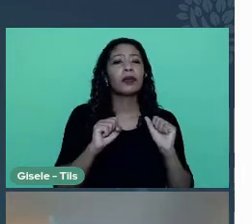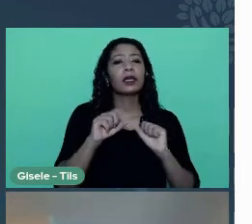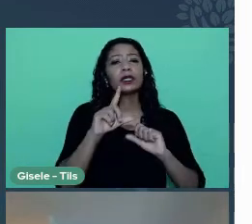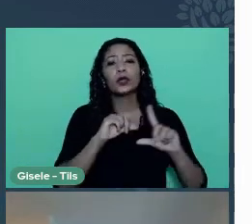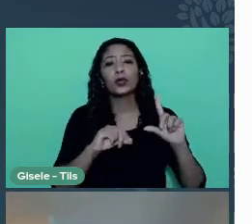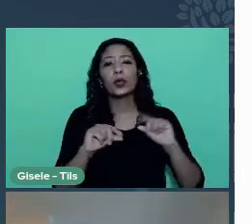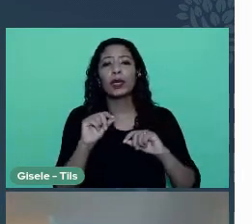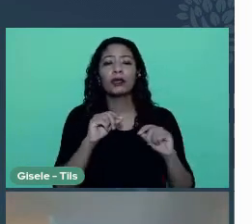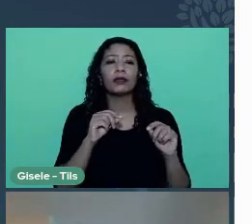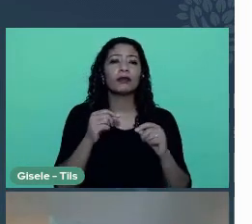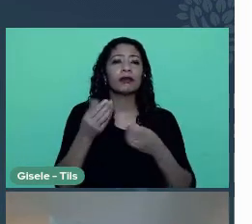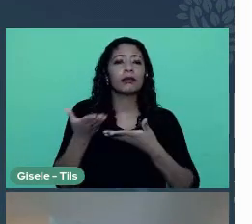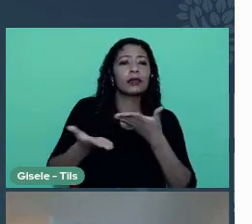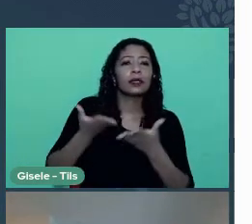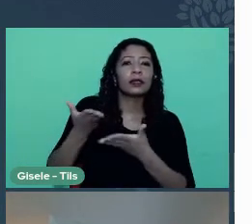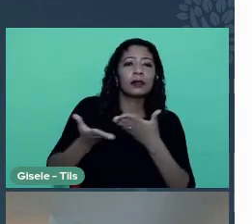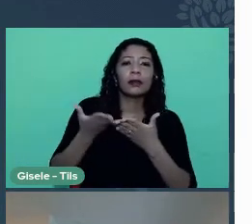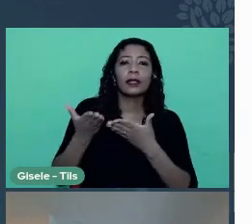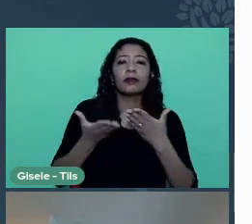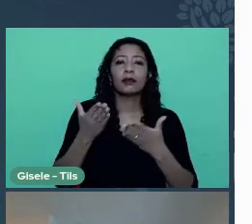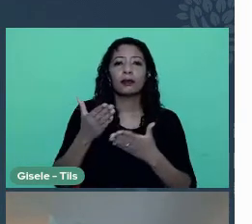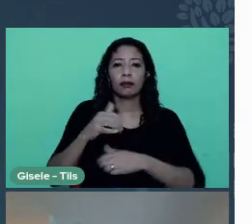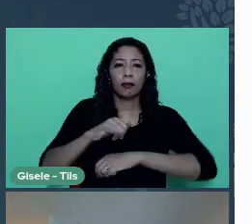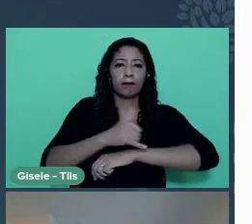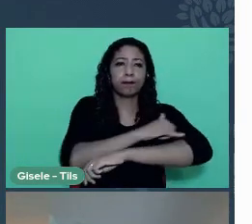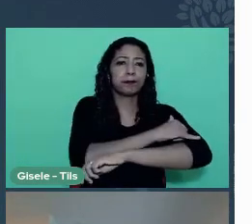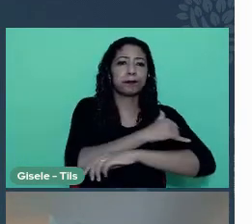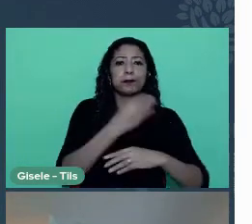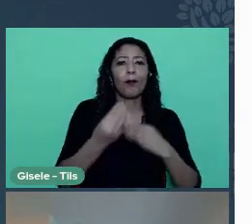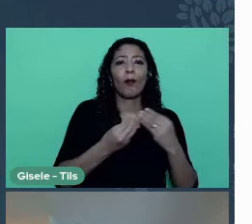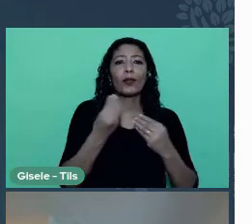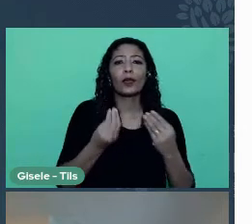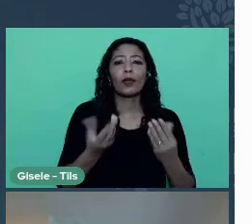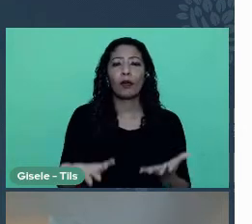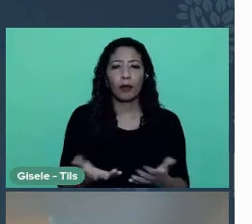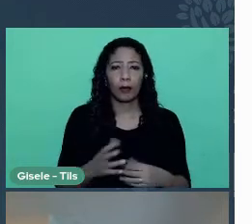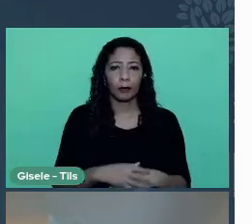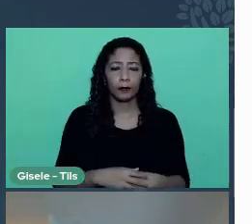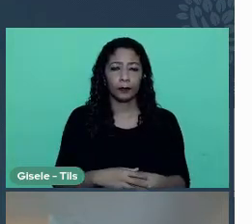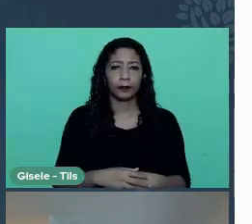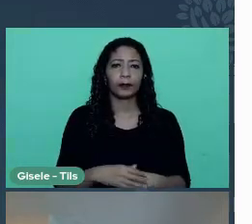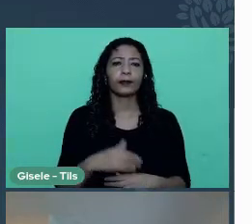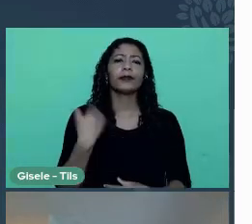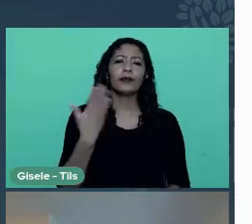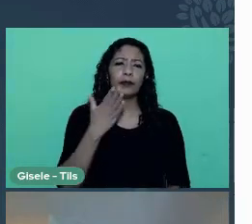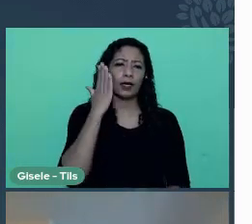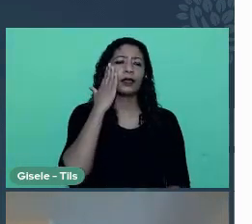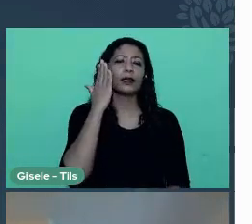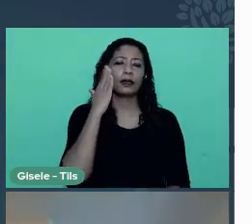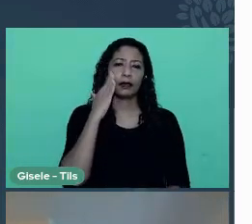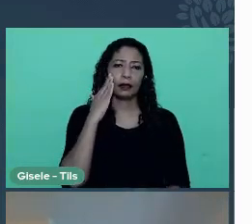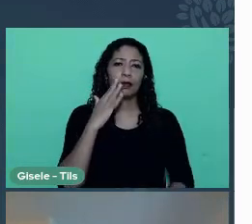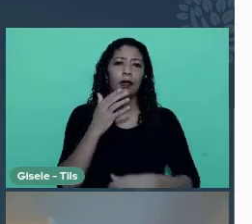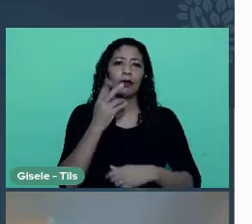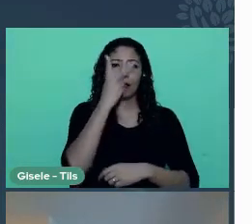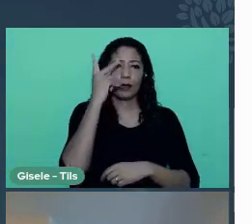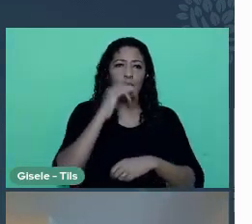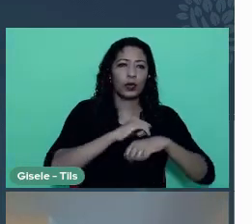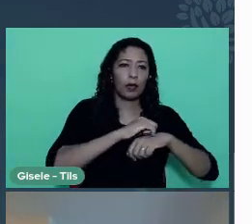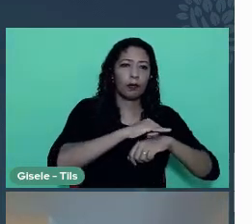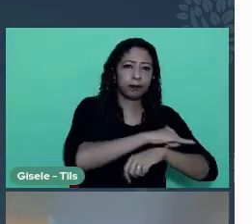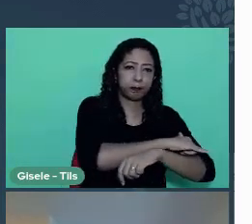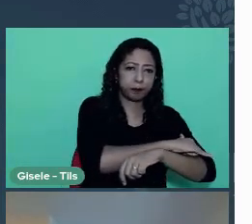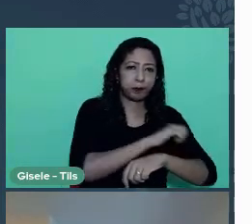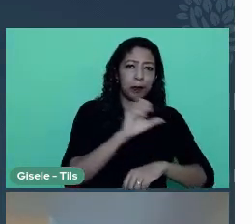tratar dessa obesidade, né? Então, a gente sabe que as pessoas que têm asma e que são obesas, elas têm um